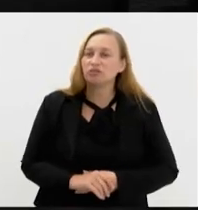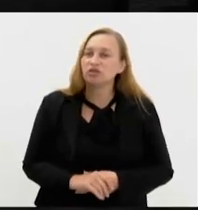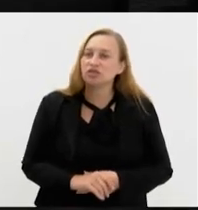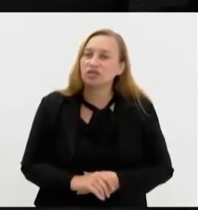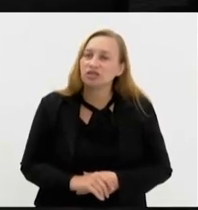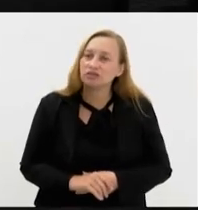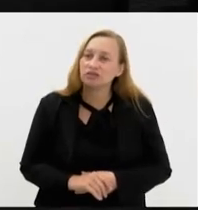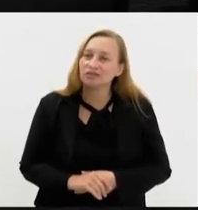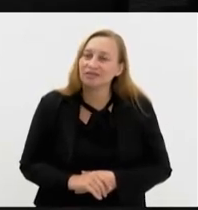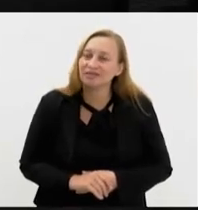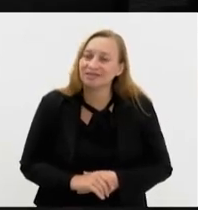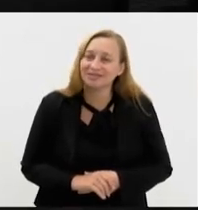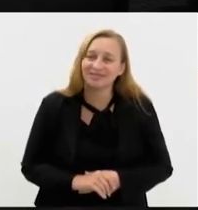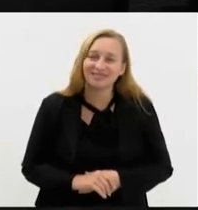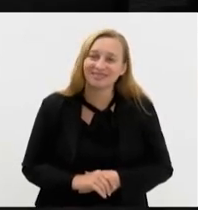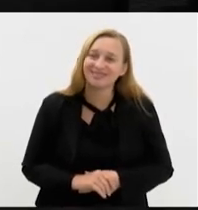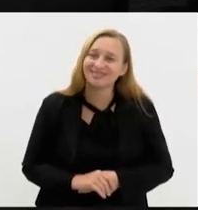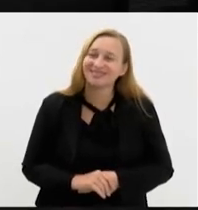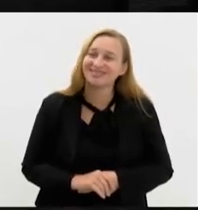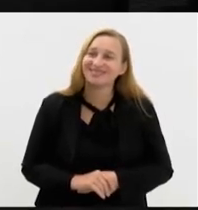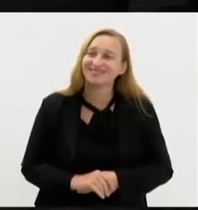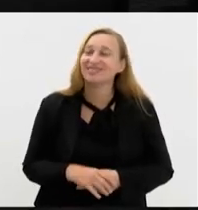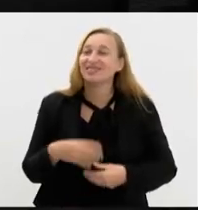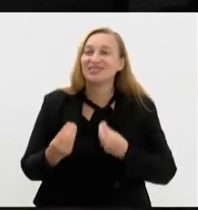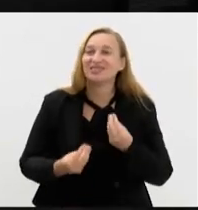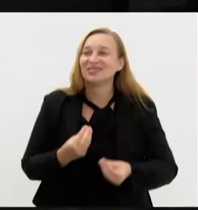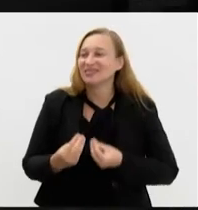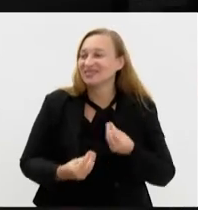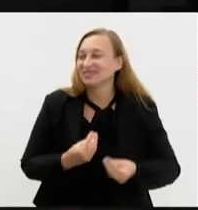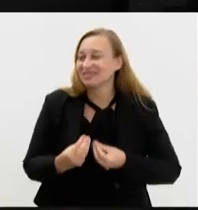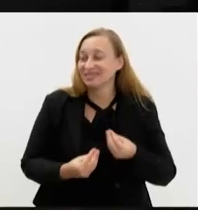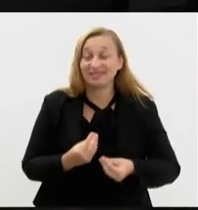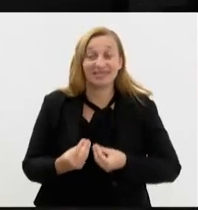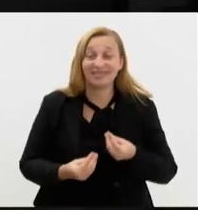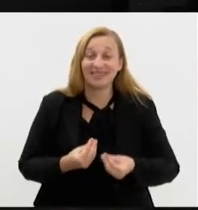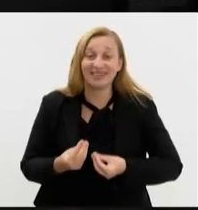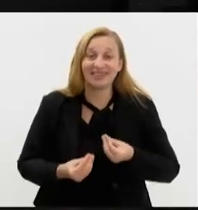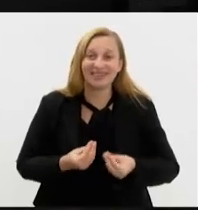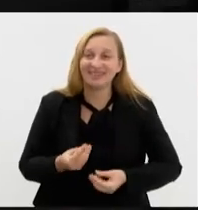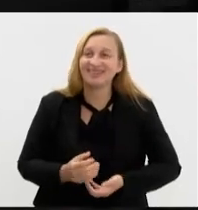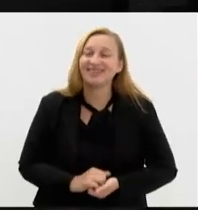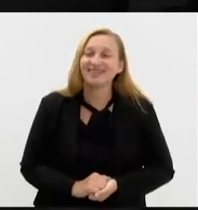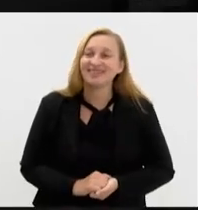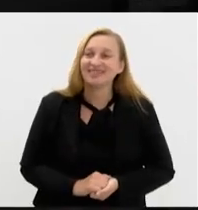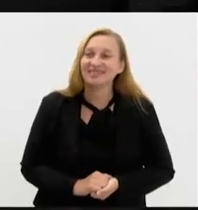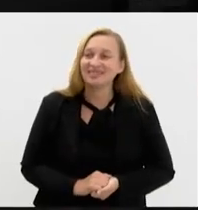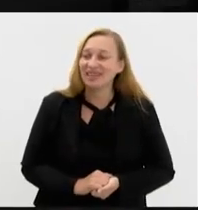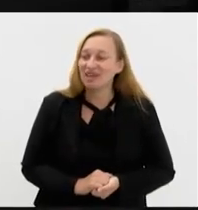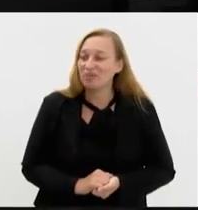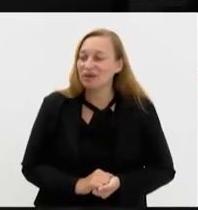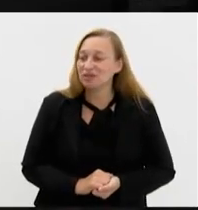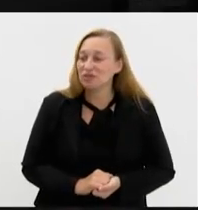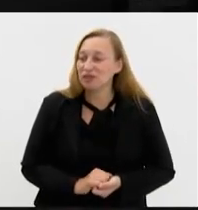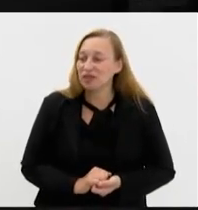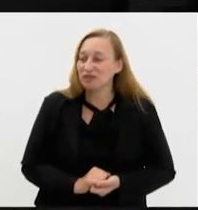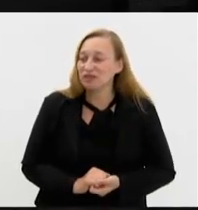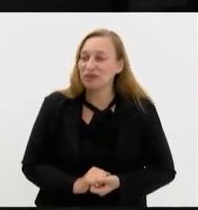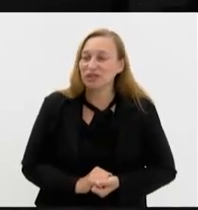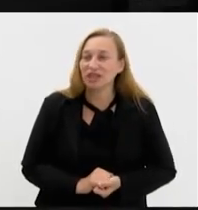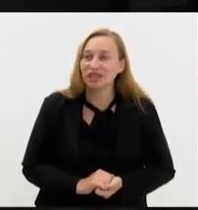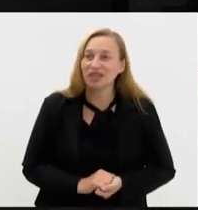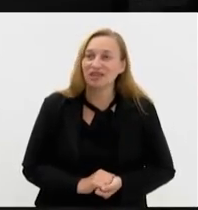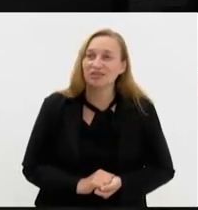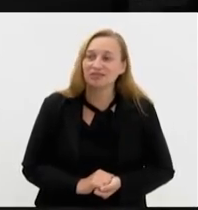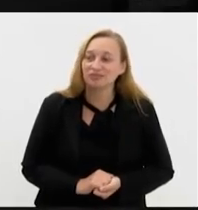tempo rege oato né com o advento da Inteligência Artificial regulamentada e as redes sociais Então se a gente não tiver